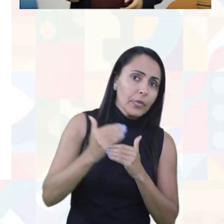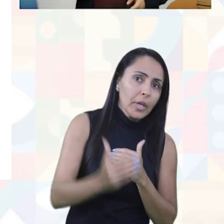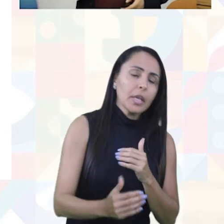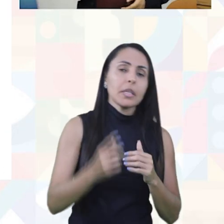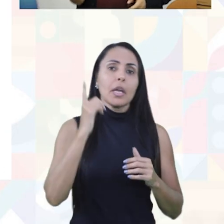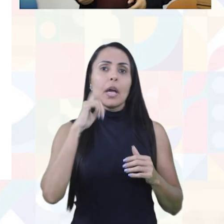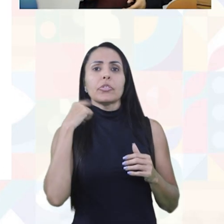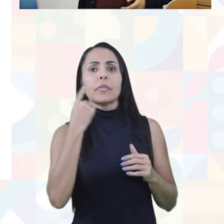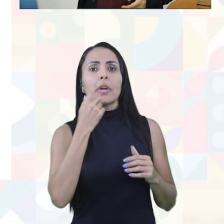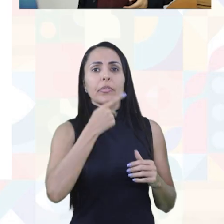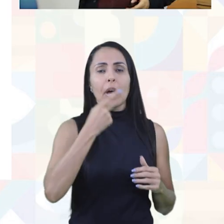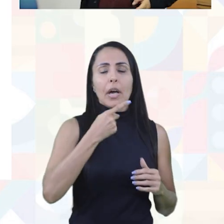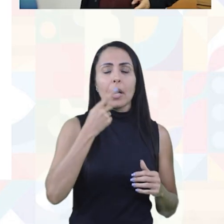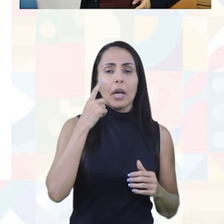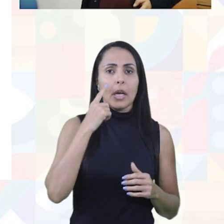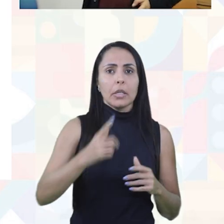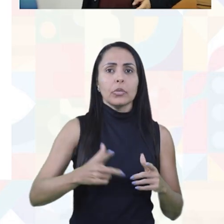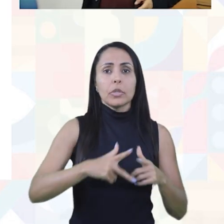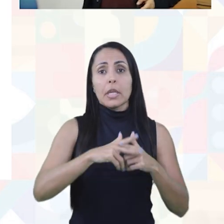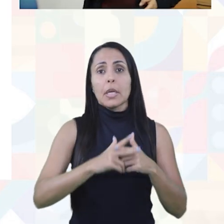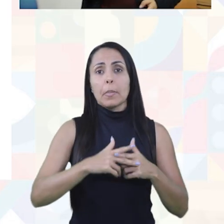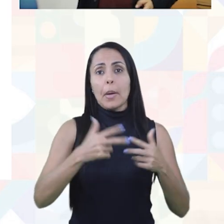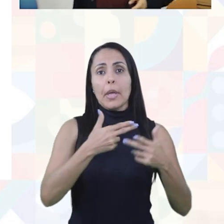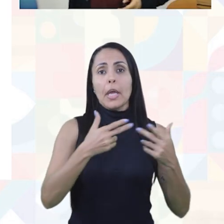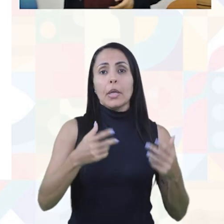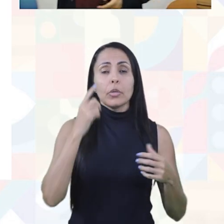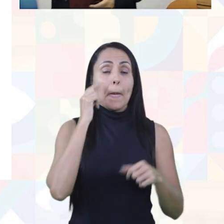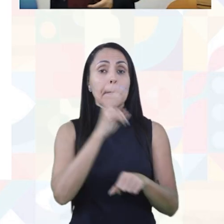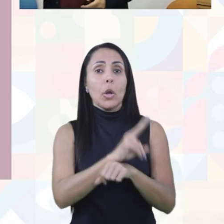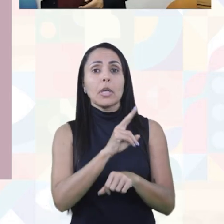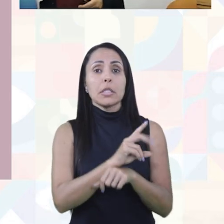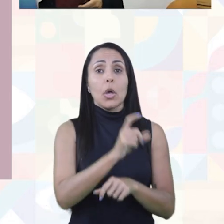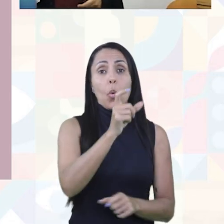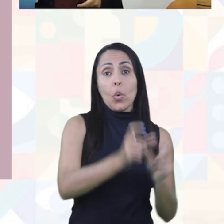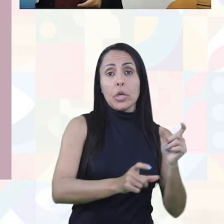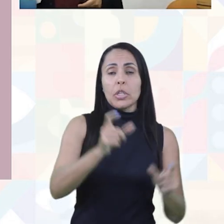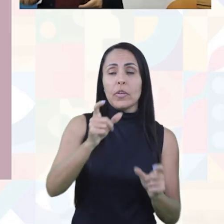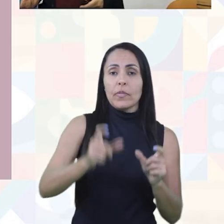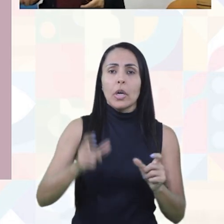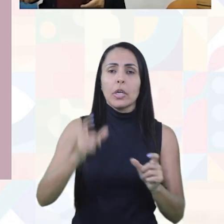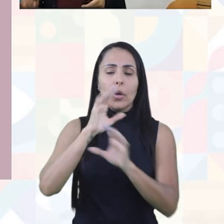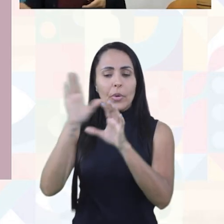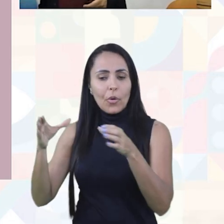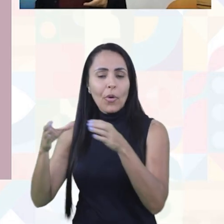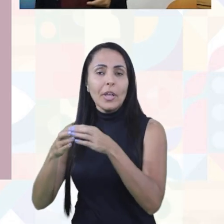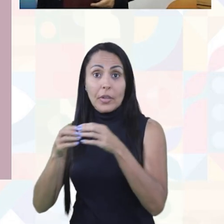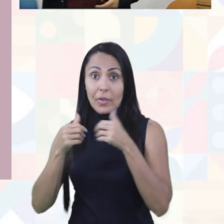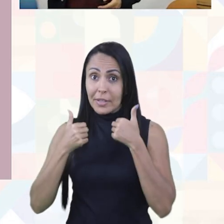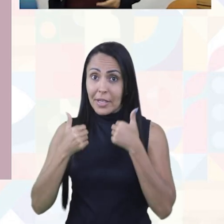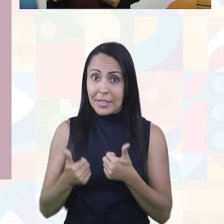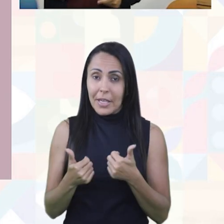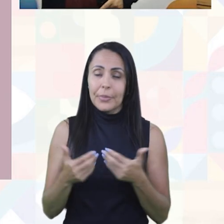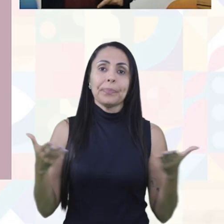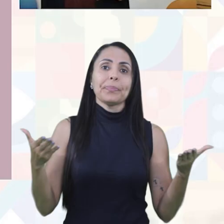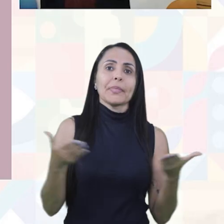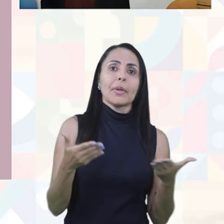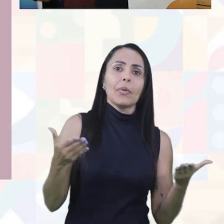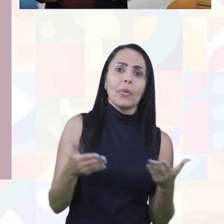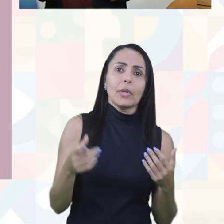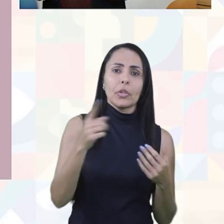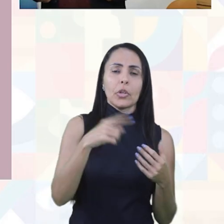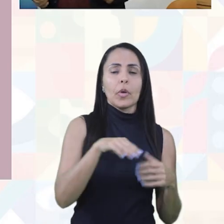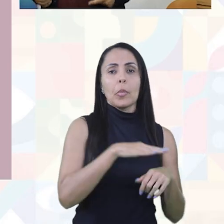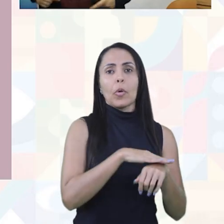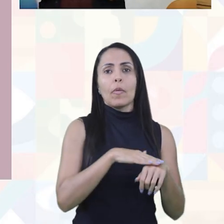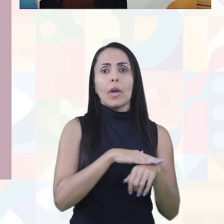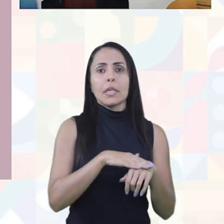gente vai falar sobre os equipamentos de proteção individual e proteção coletiva, tá certo? Agora, vamos conversar